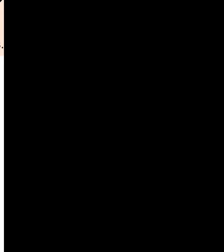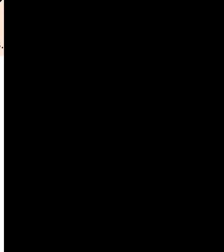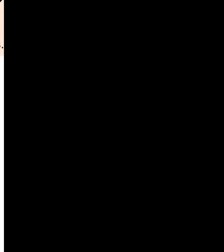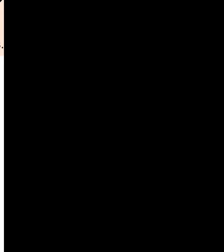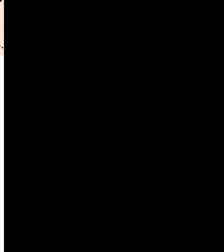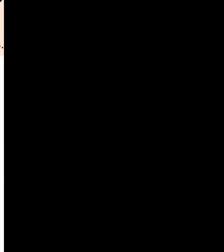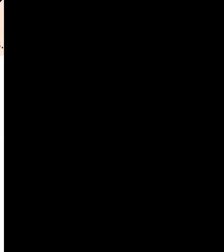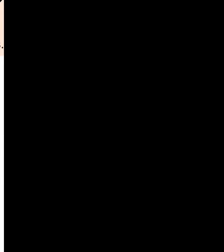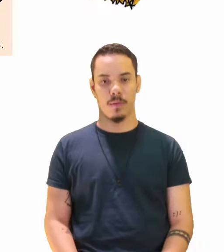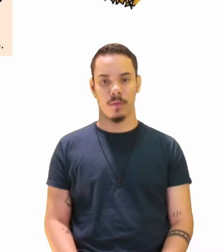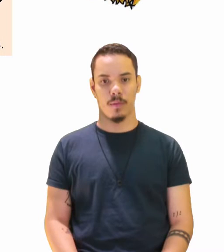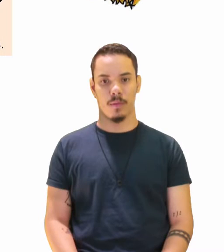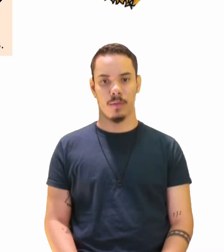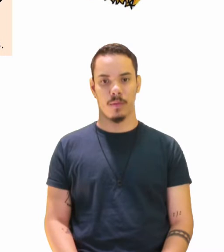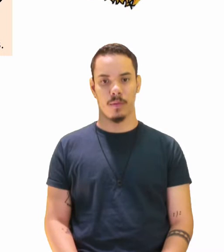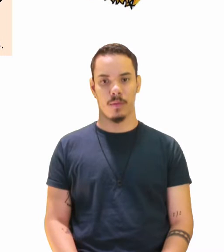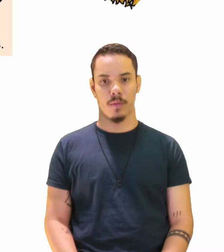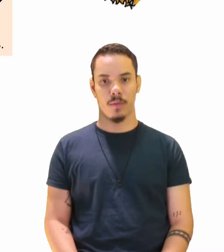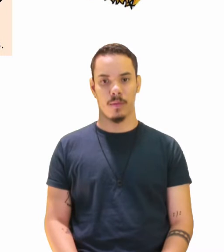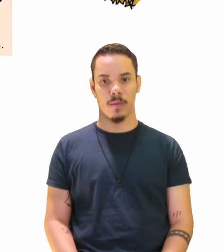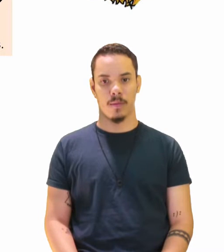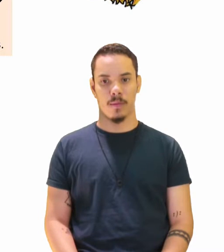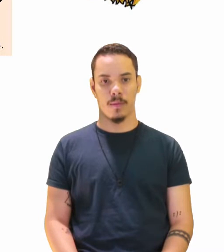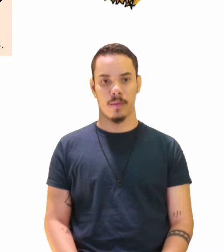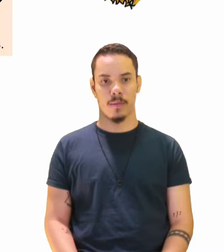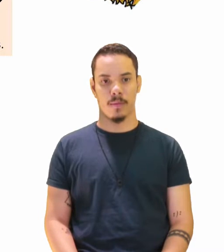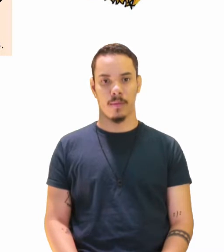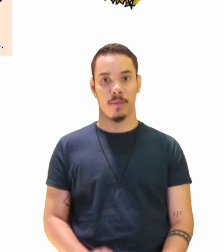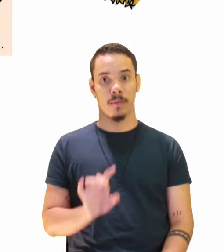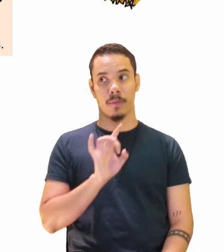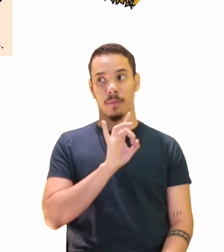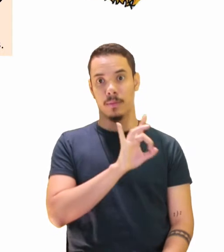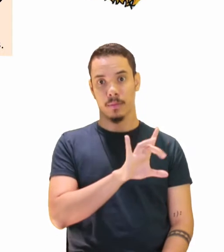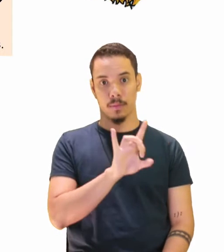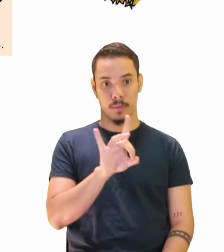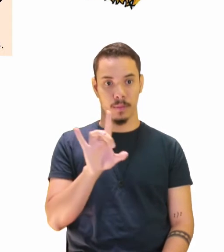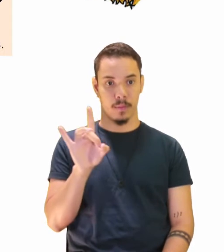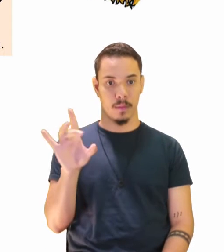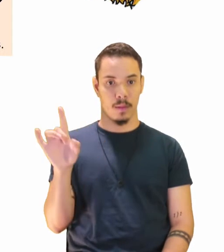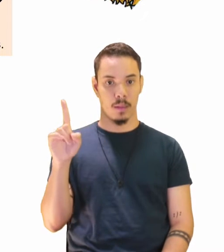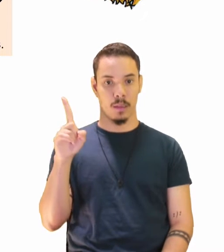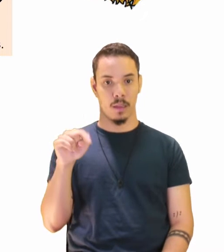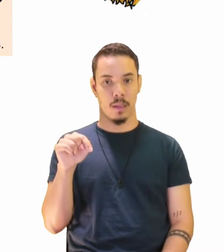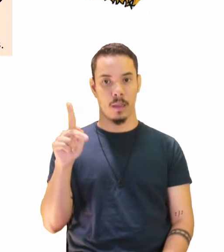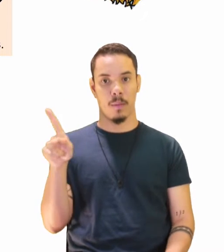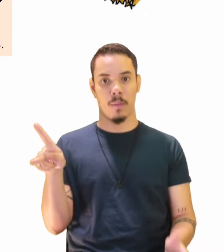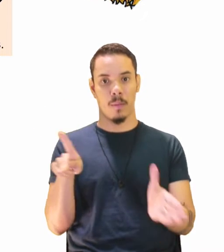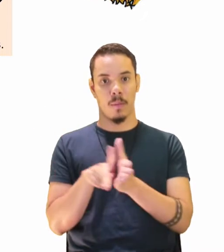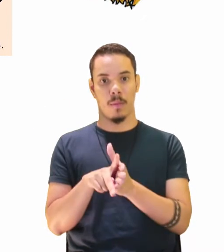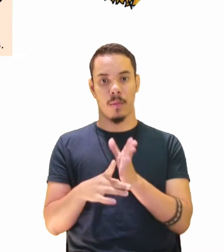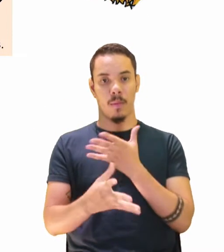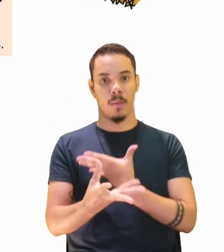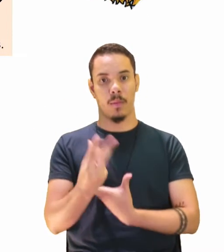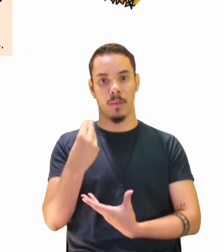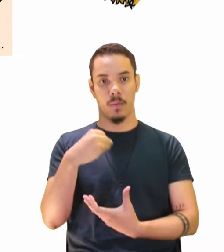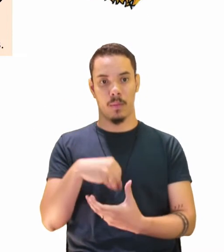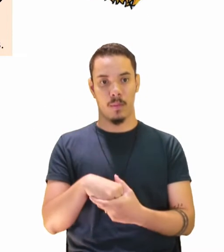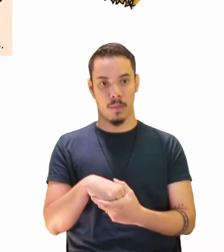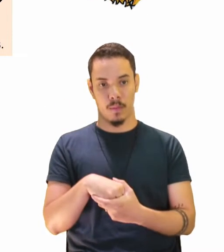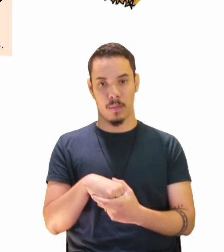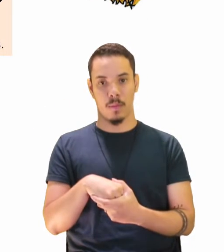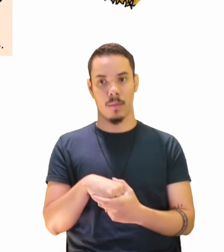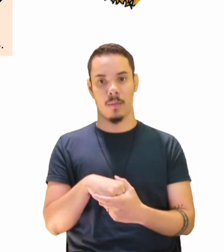Em cada verso, tá? Aqui faz parte, né, de um trechinho dos sermões